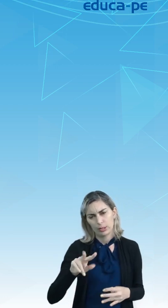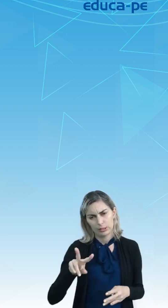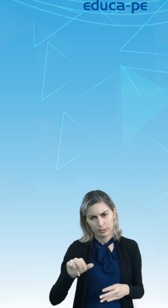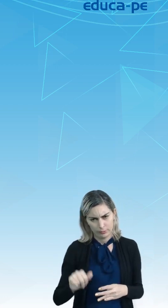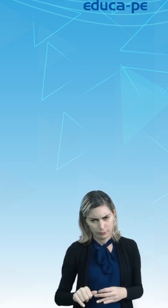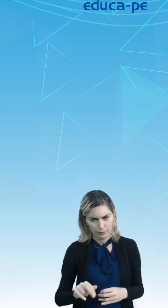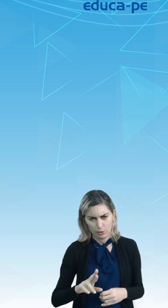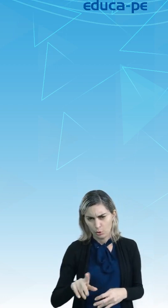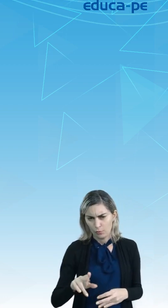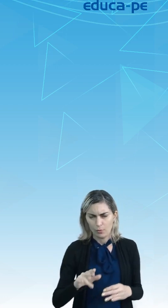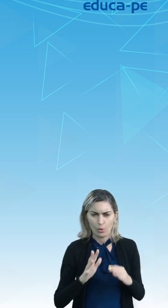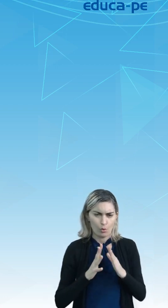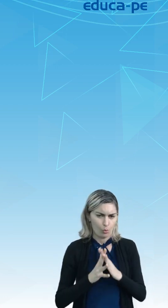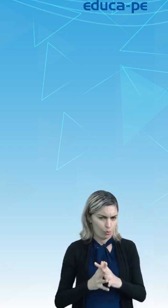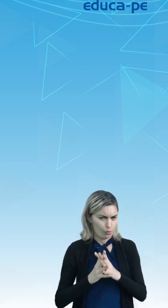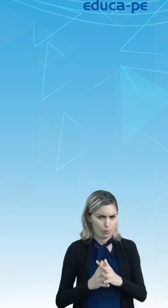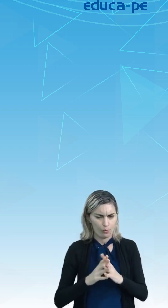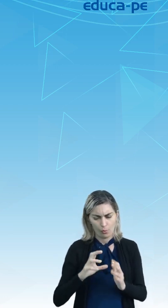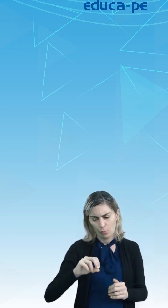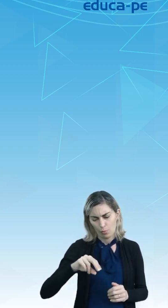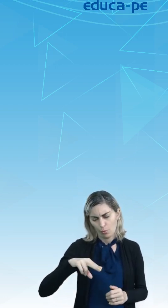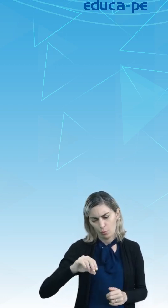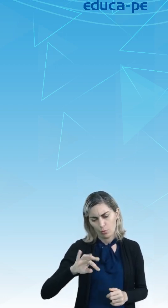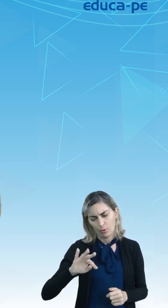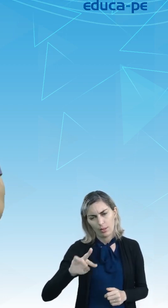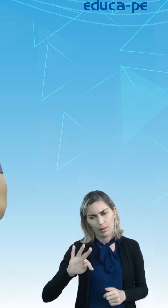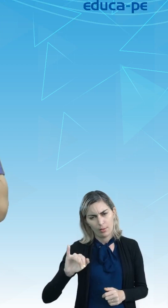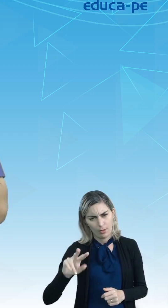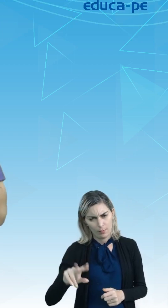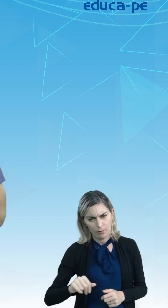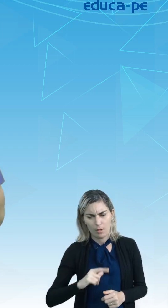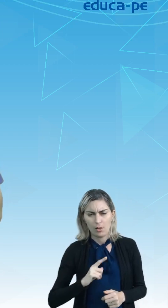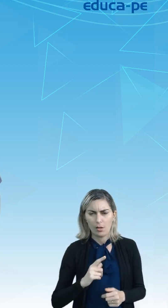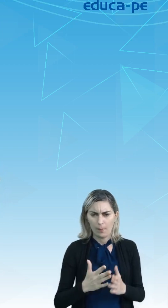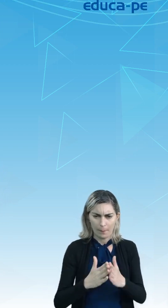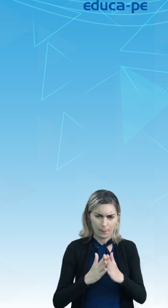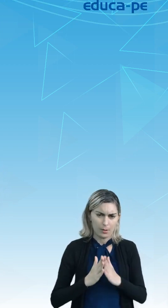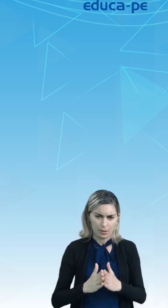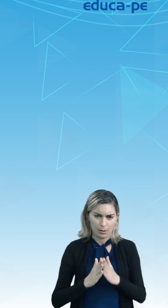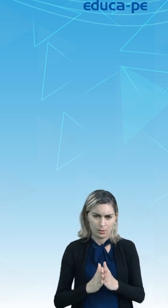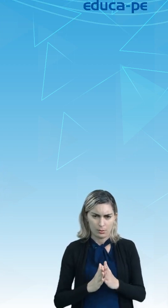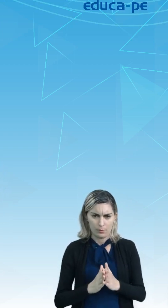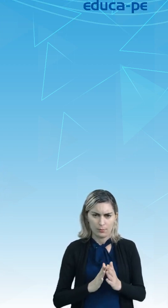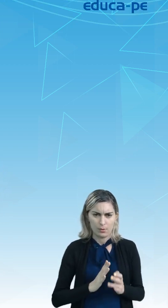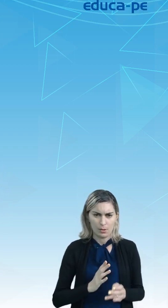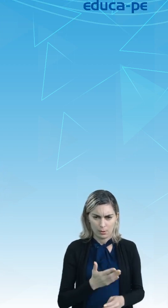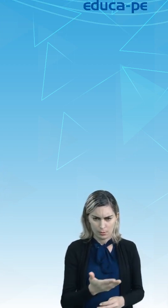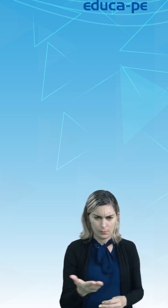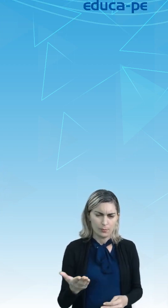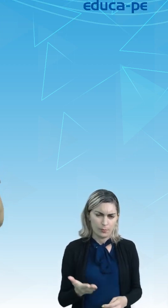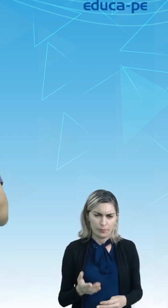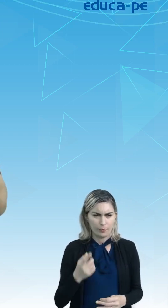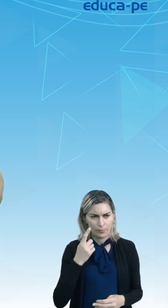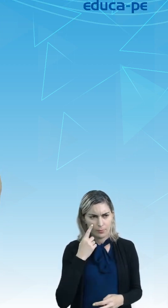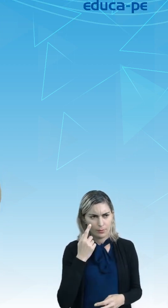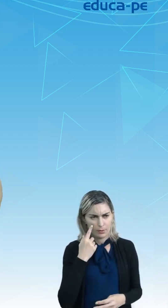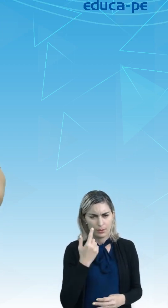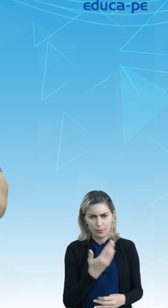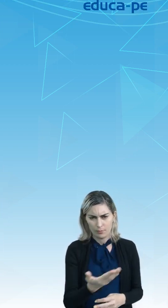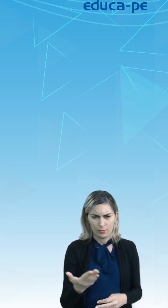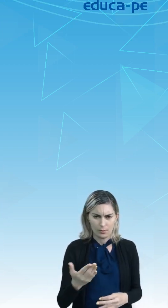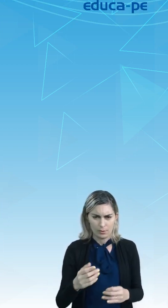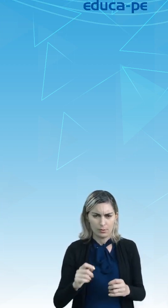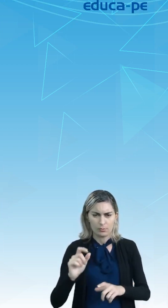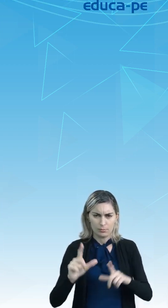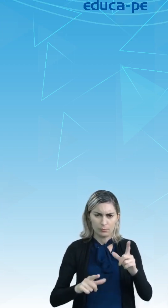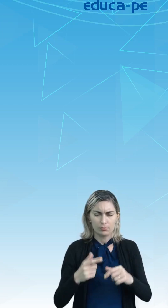conativa. Não vá confundir com conotativa. Conativa ou apelativa, certo? Vamos ver aqui. Aqui na tela